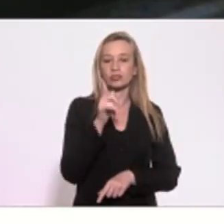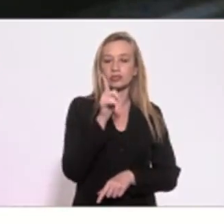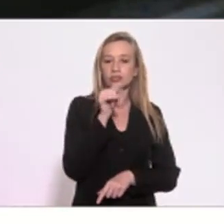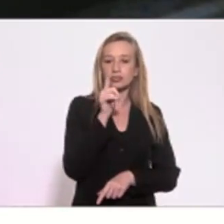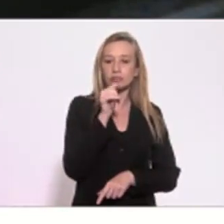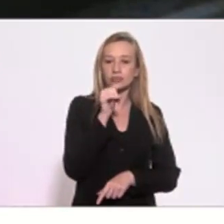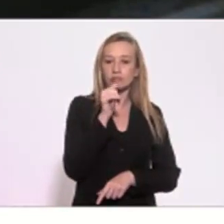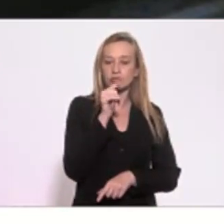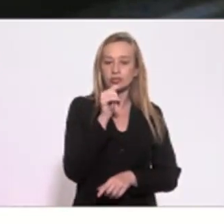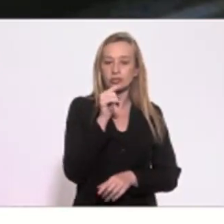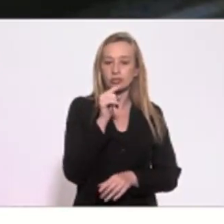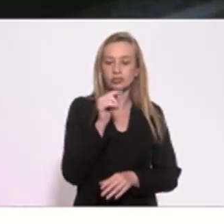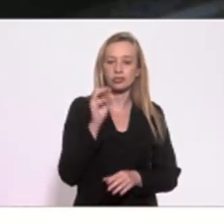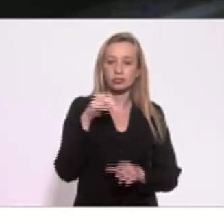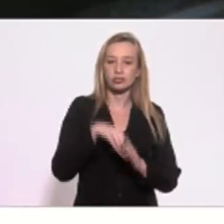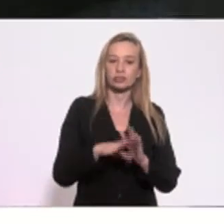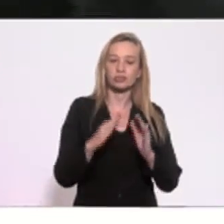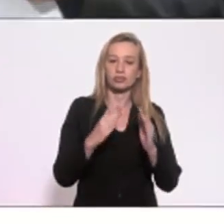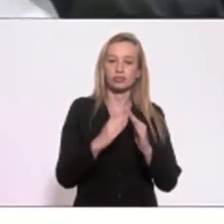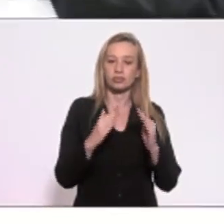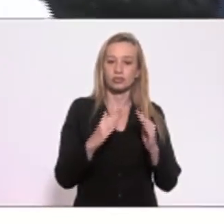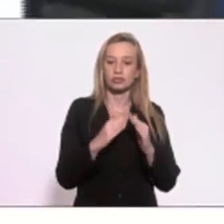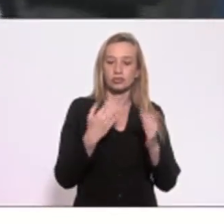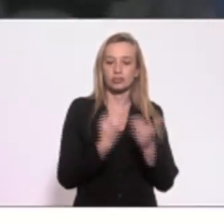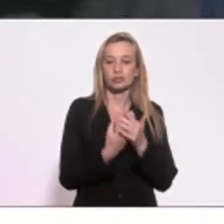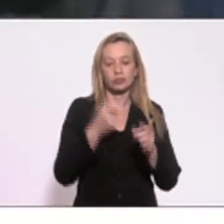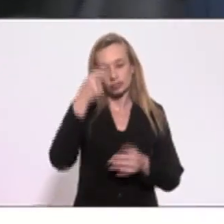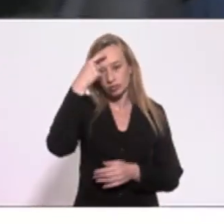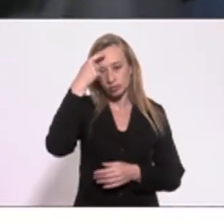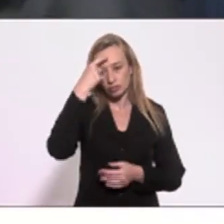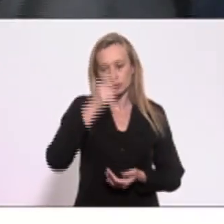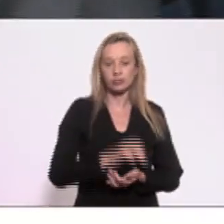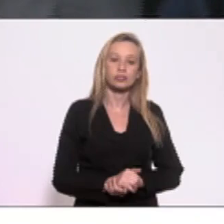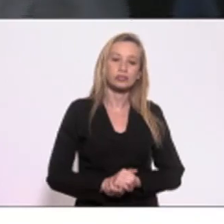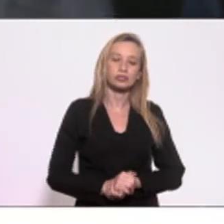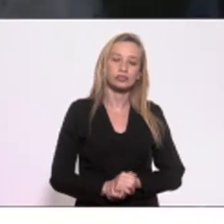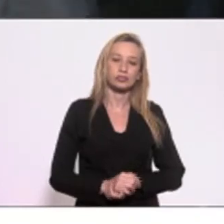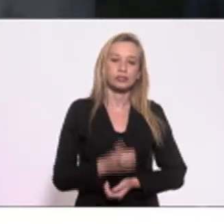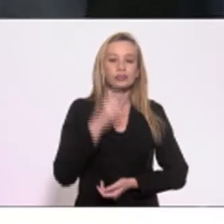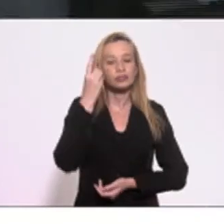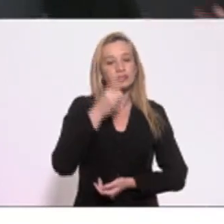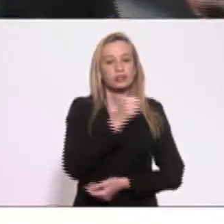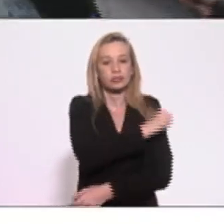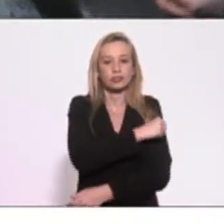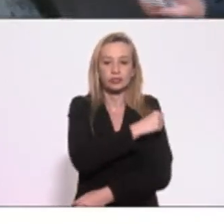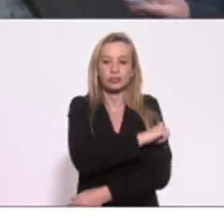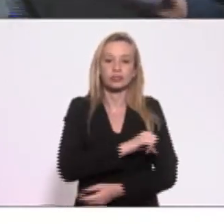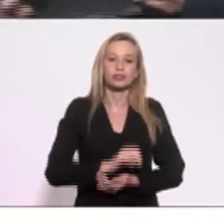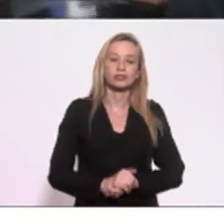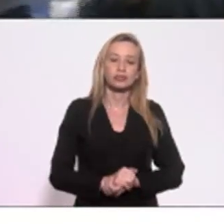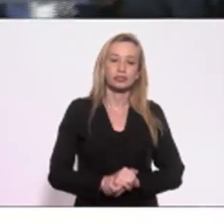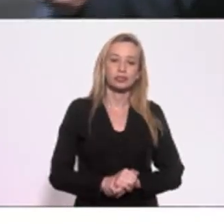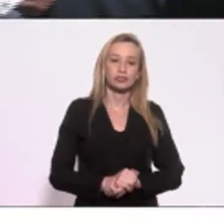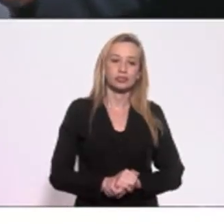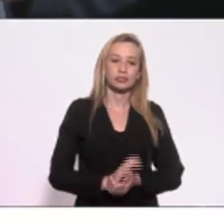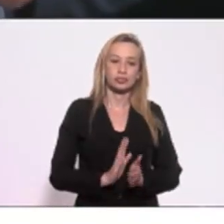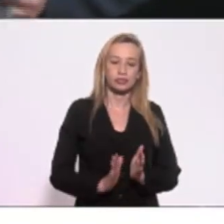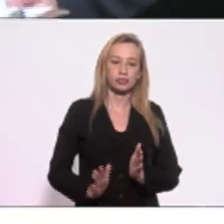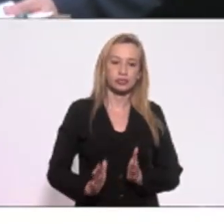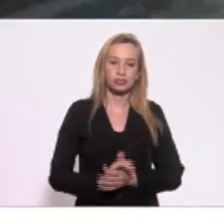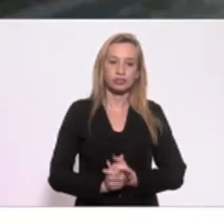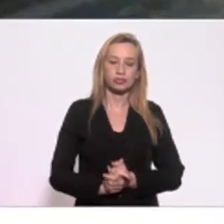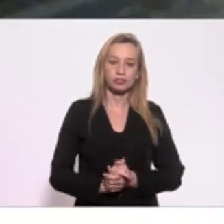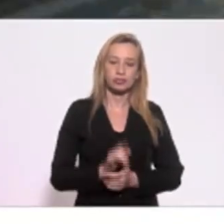com esta emenda, senhor presidente. Obrigado, Pela deputado. ordem, senhor presidente. Deputada enfermeira. É porque aí